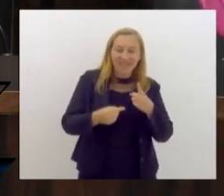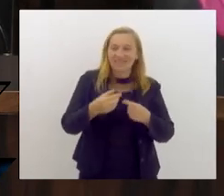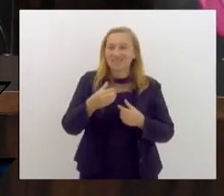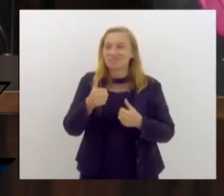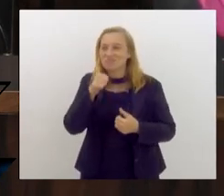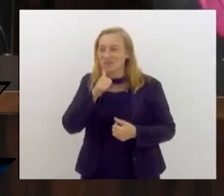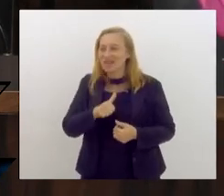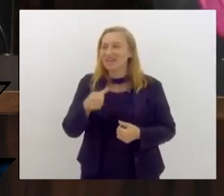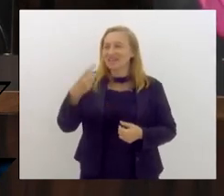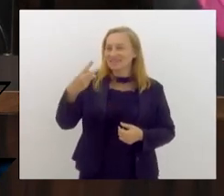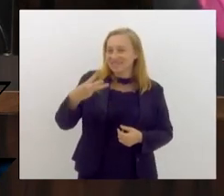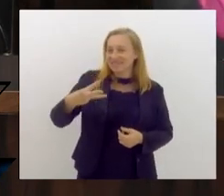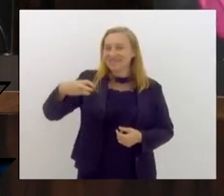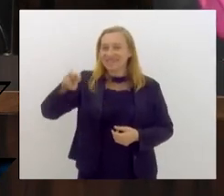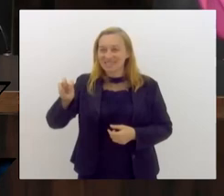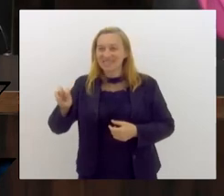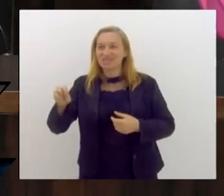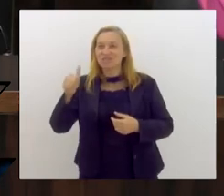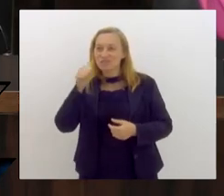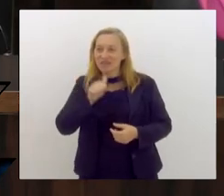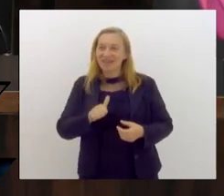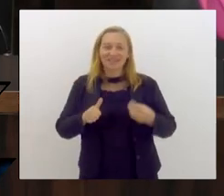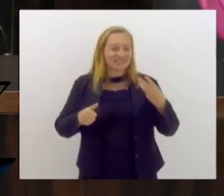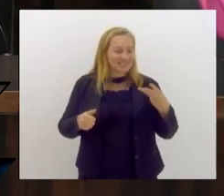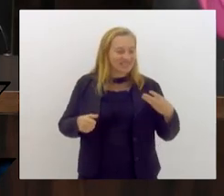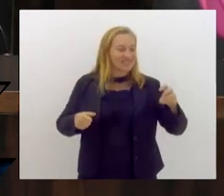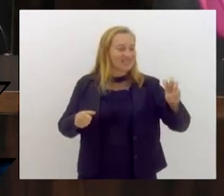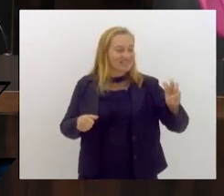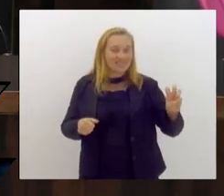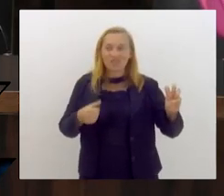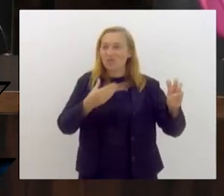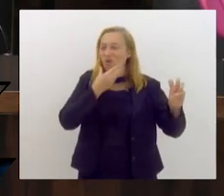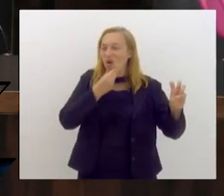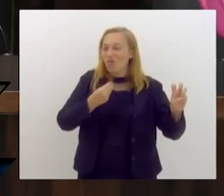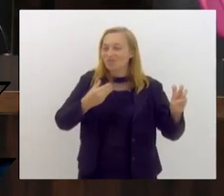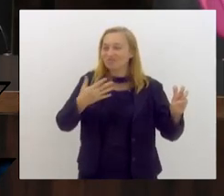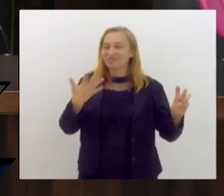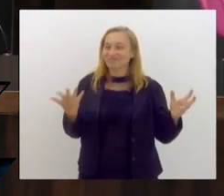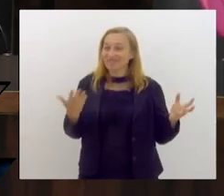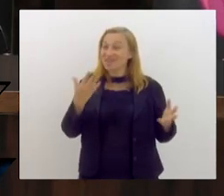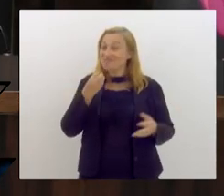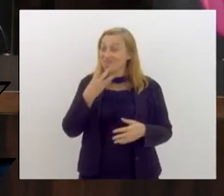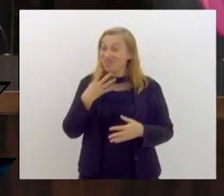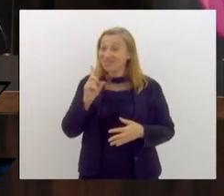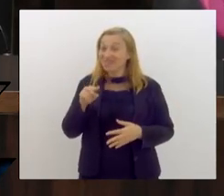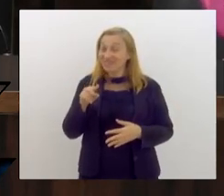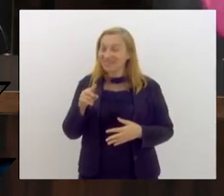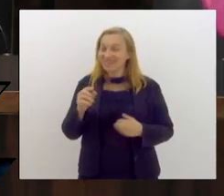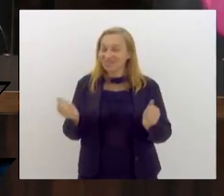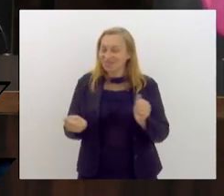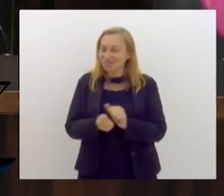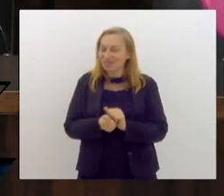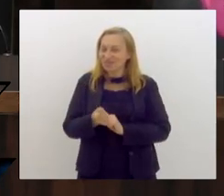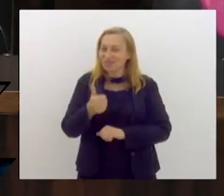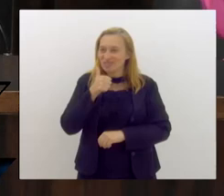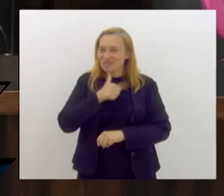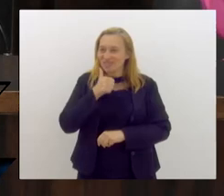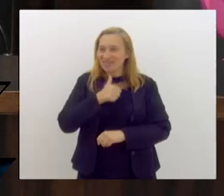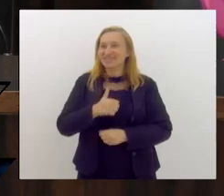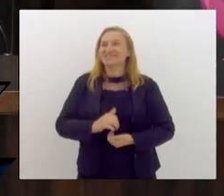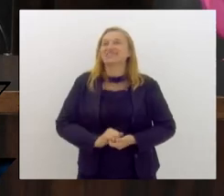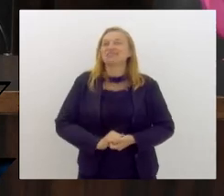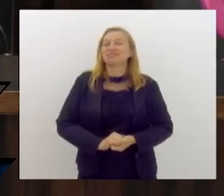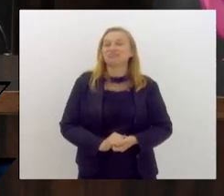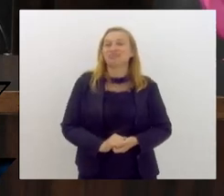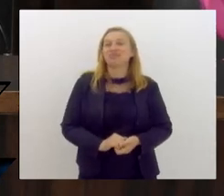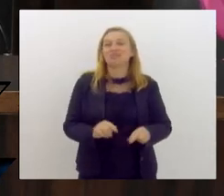seriam 35 mulheres e 35 homens, que aí seria muito gostoso a gente lidar aqui, né, com as mulheres junto com a gente. E